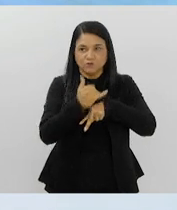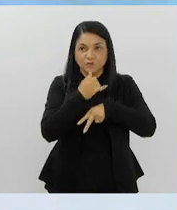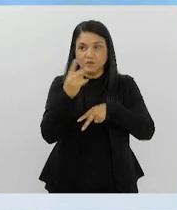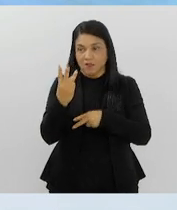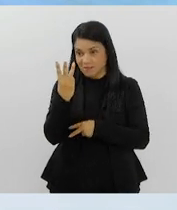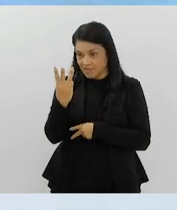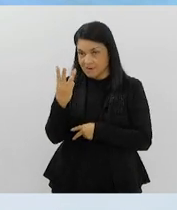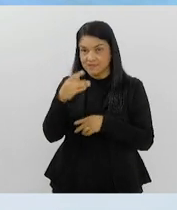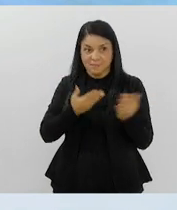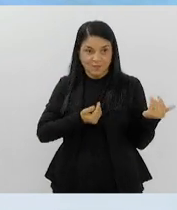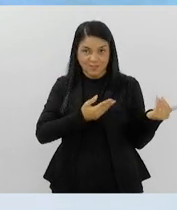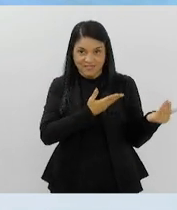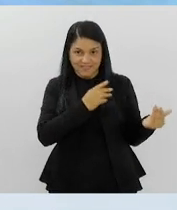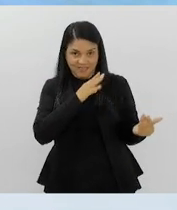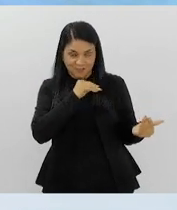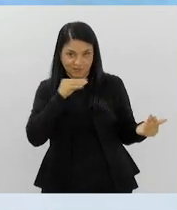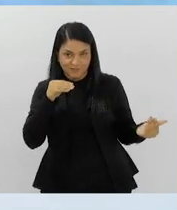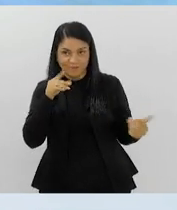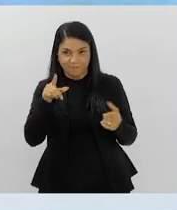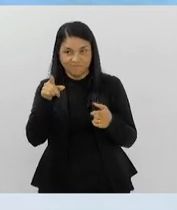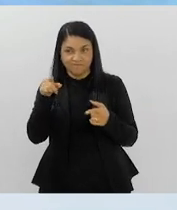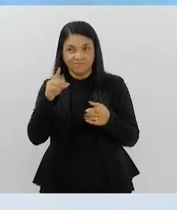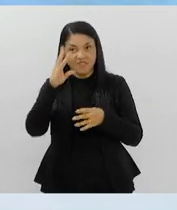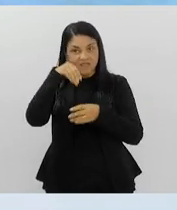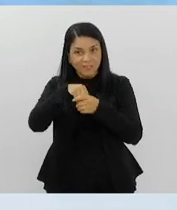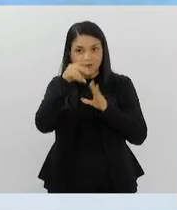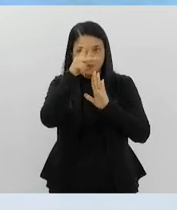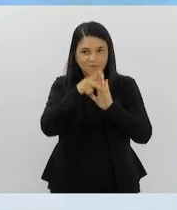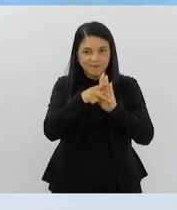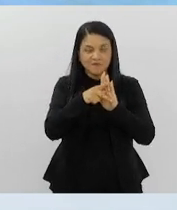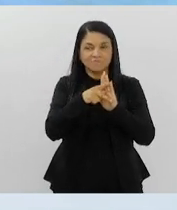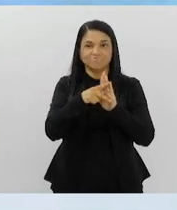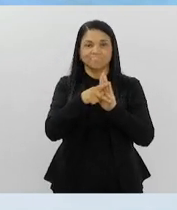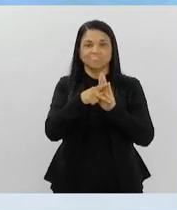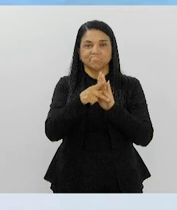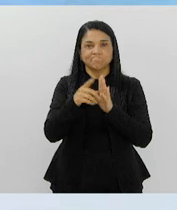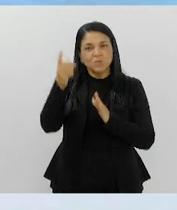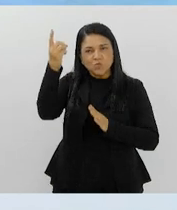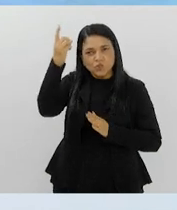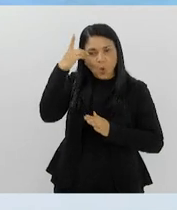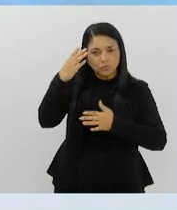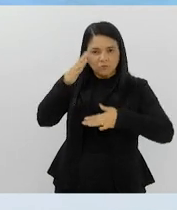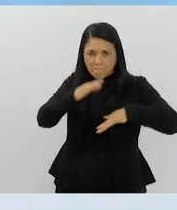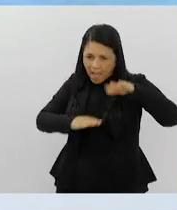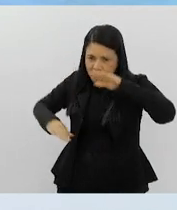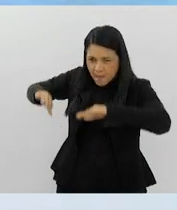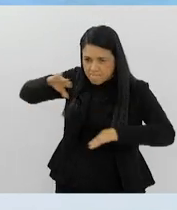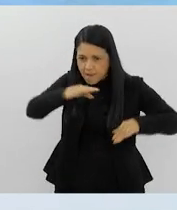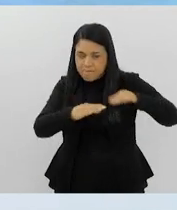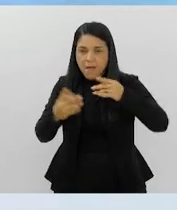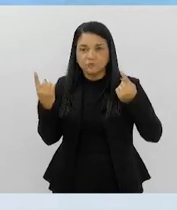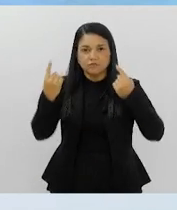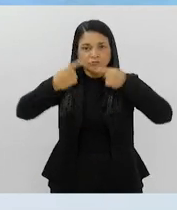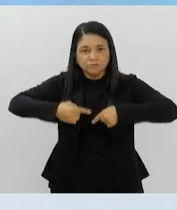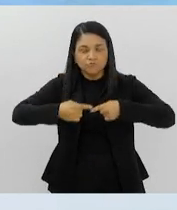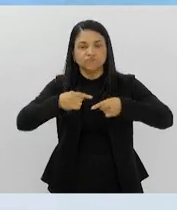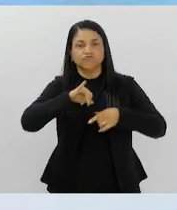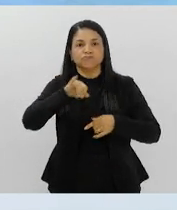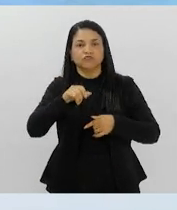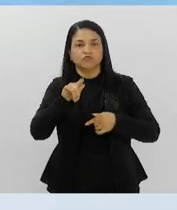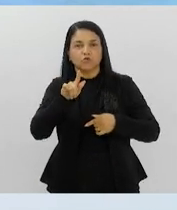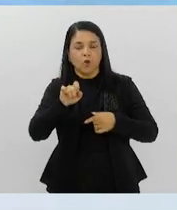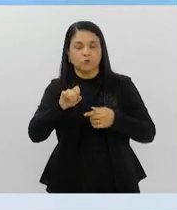dentro do projeto que foram identificados com potenciais de natação, disputaram os jogos escolares estaduais. Então